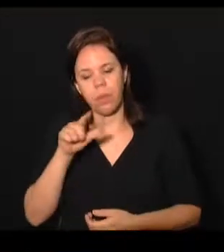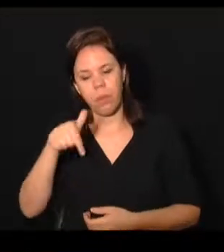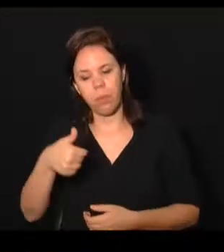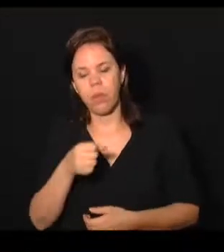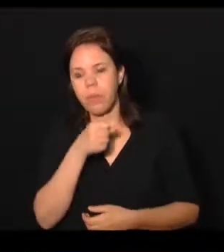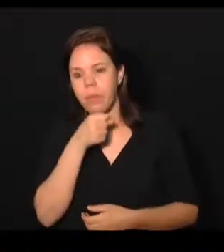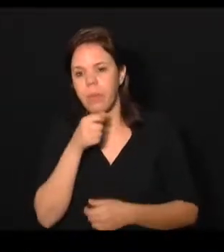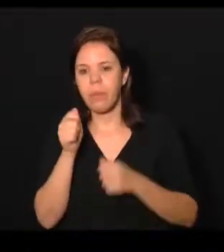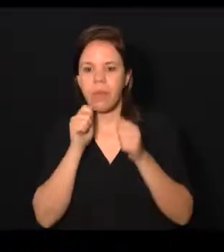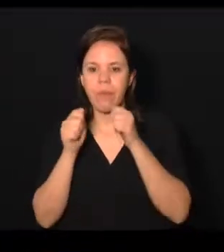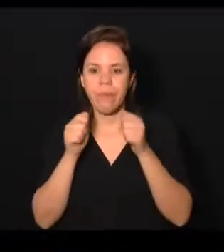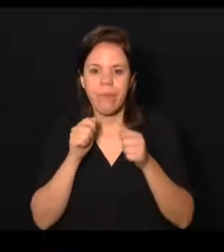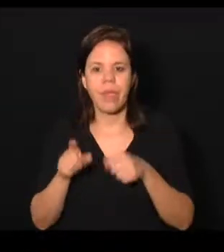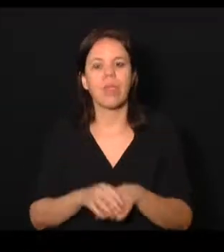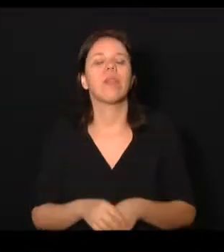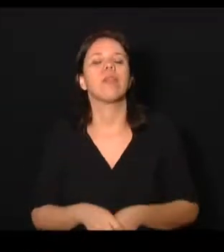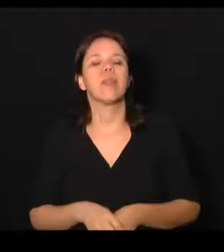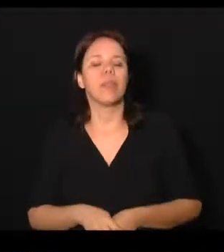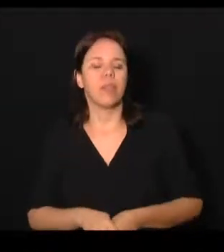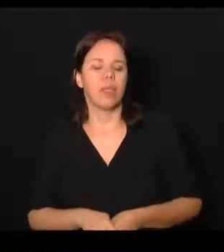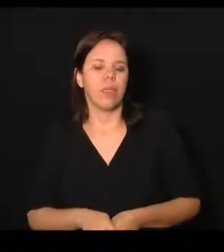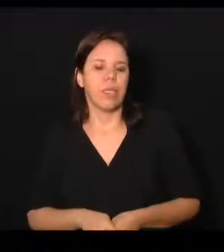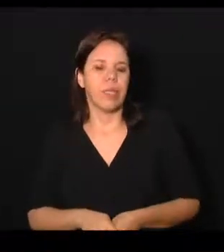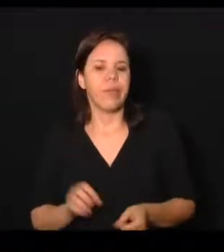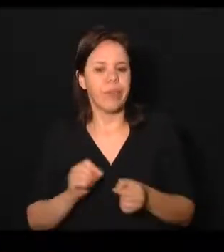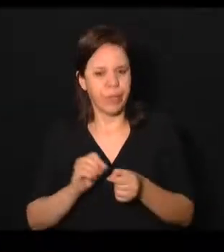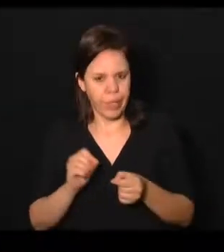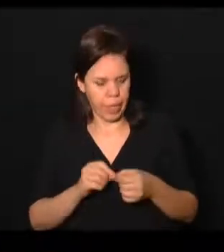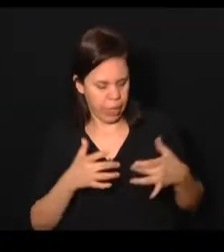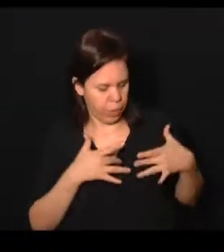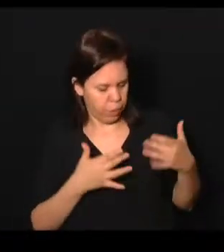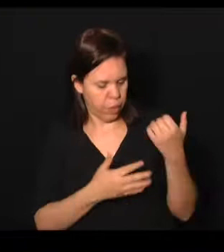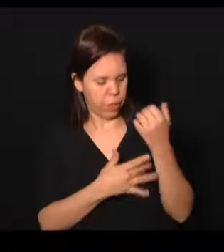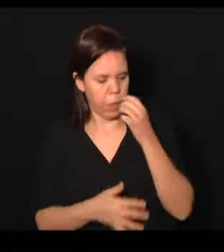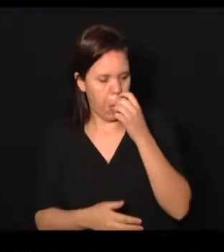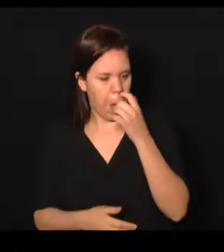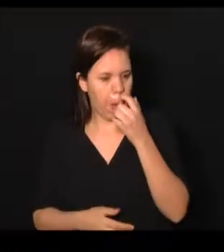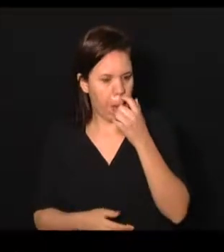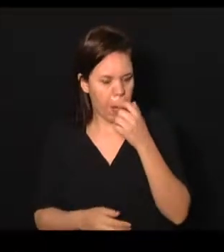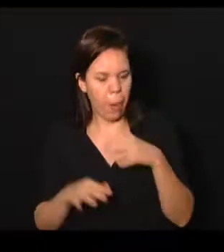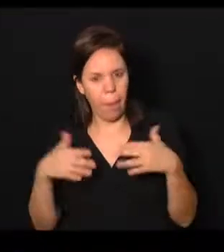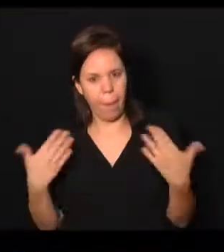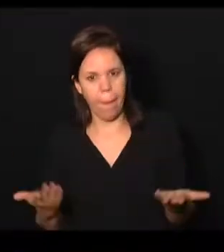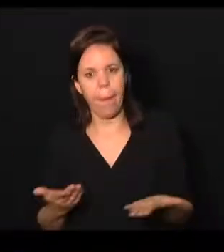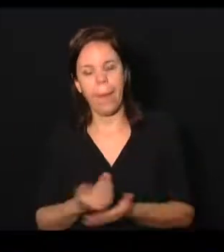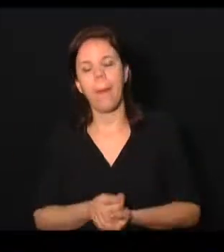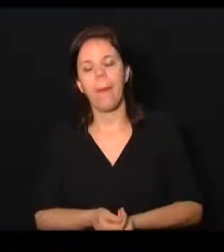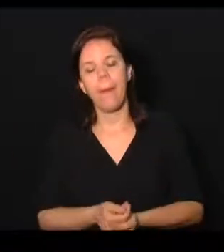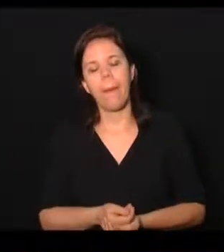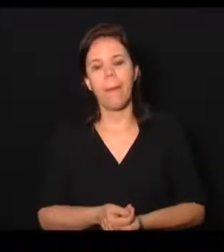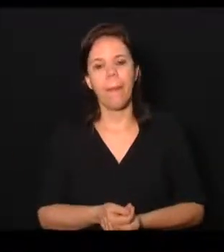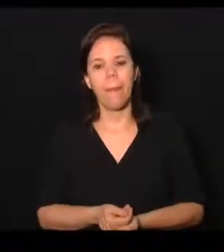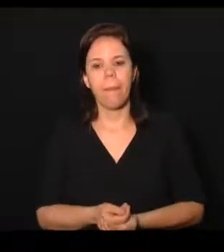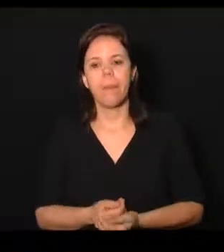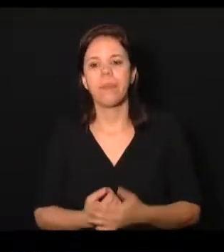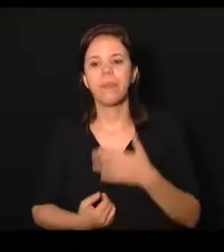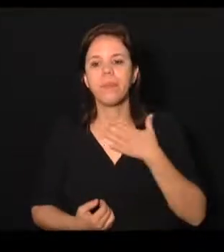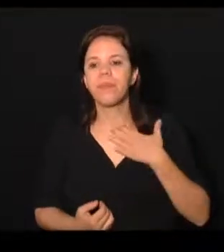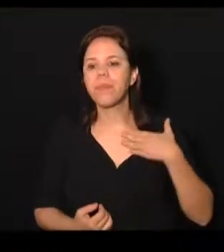após essa entrevista, você então vai fazer a doação de sangue quando é retirado cerca de